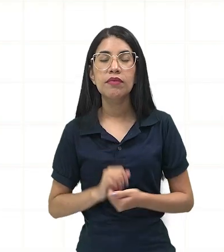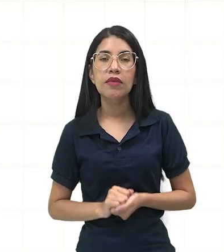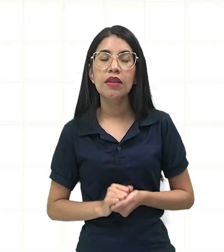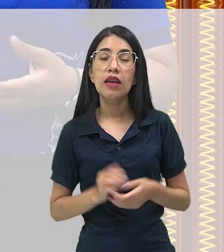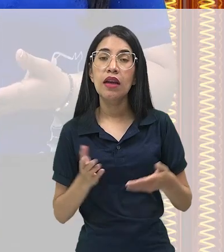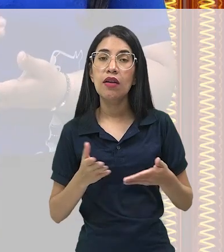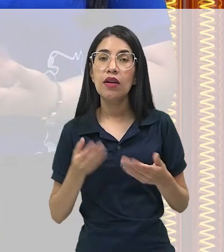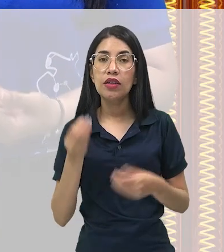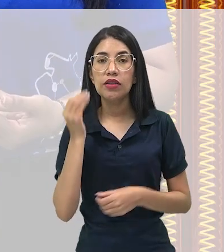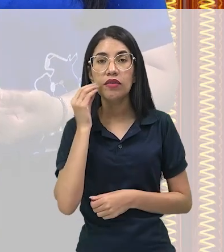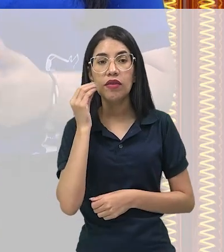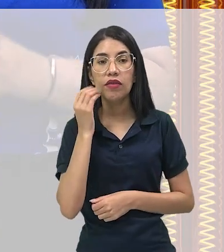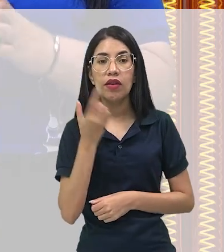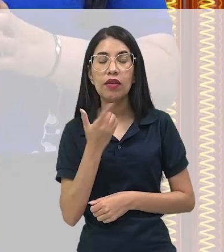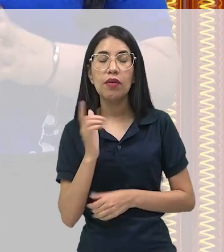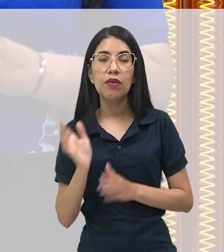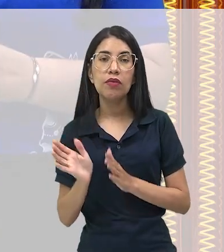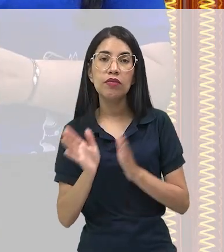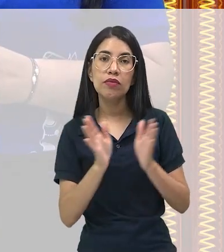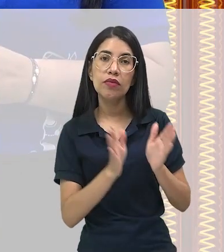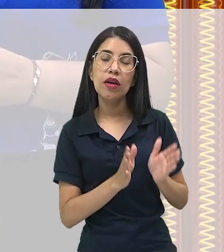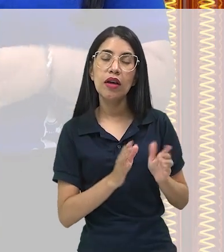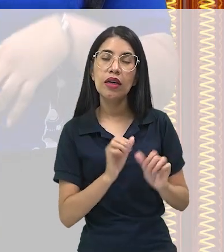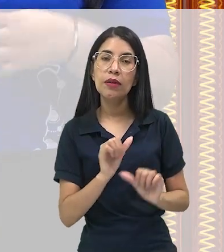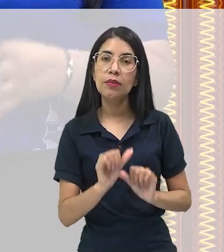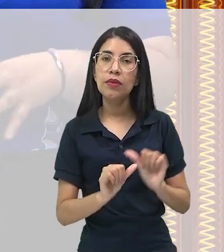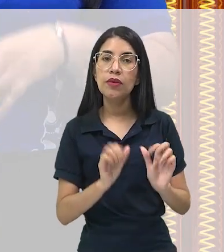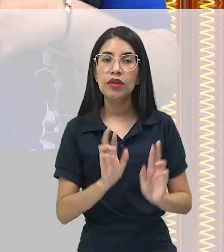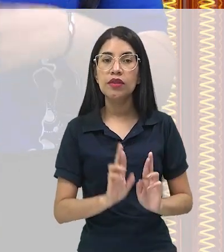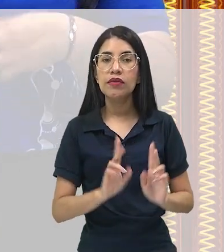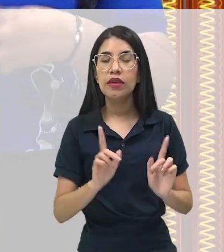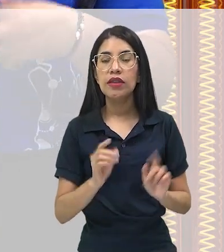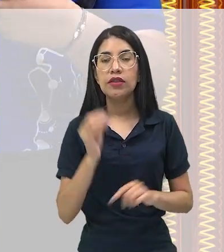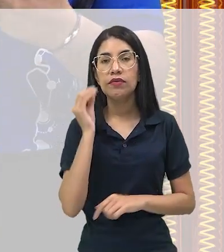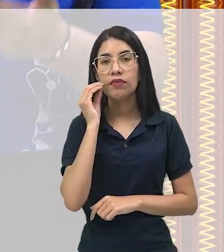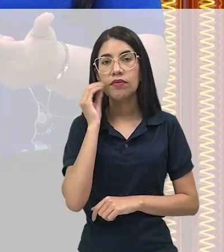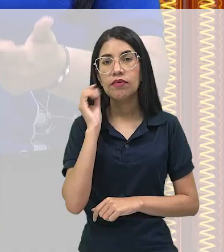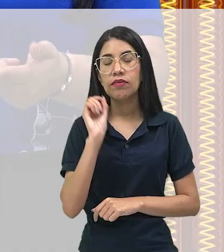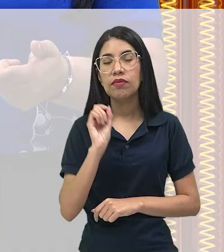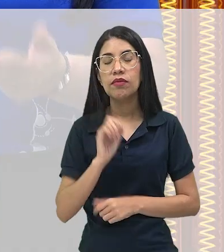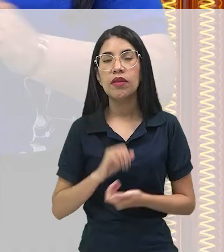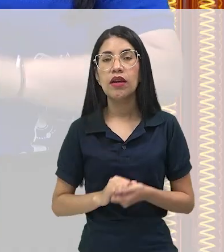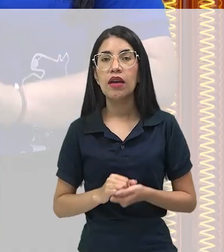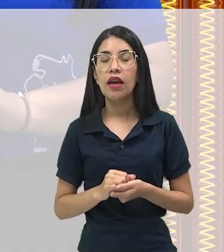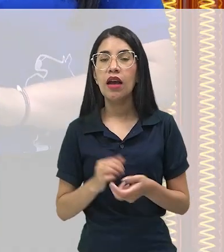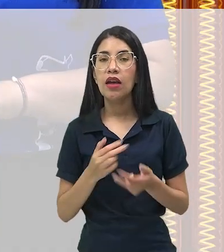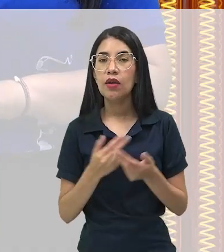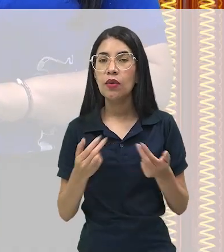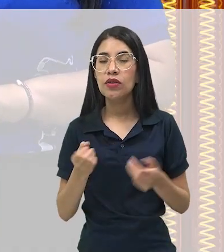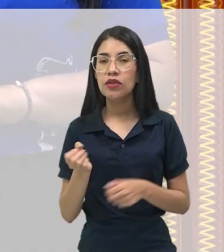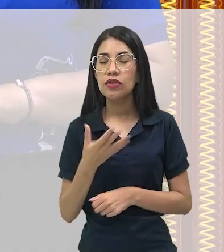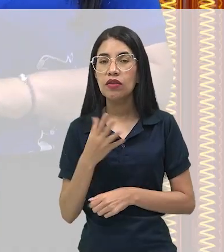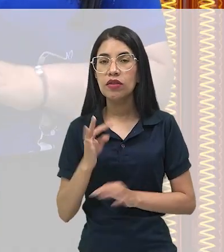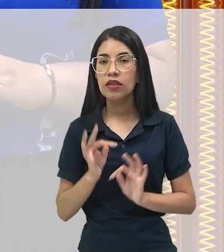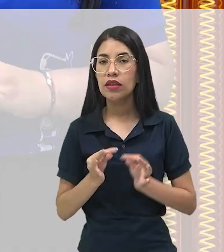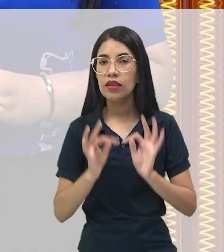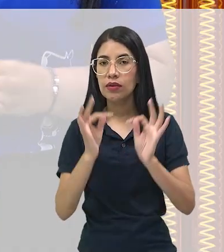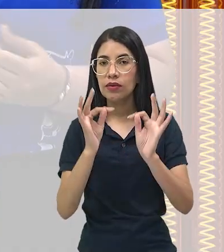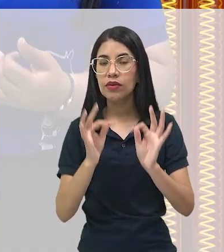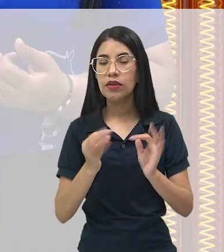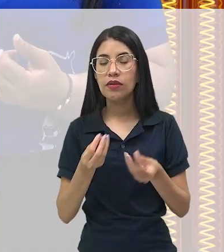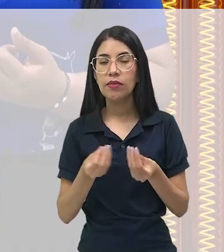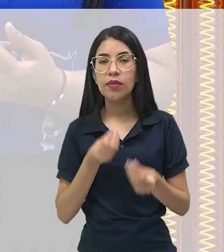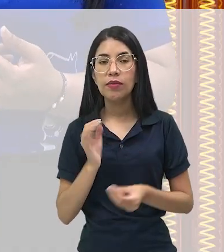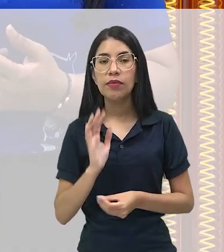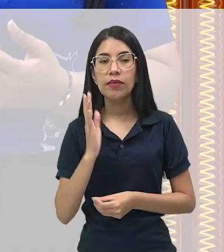vai verificar que na costa oeste muda um pouquinho. A gente vai verificar mais a parte de inovação tecnológica. Olha só. A gente tem,